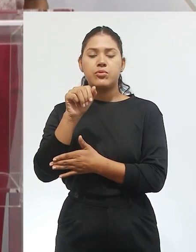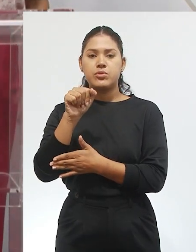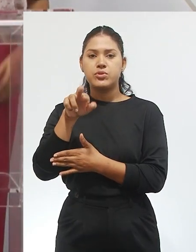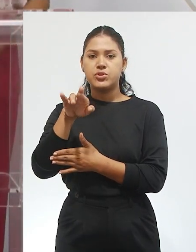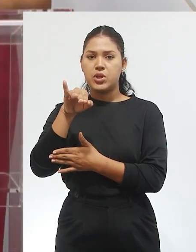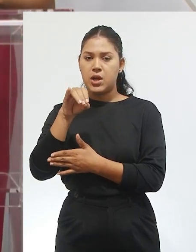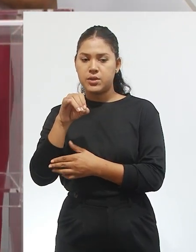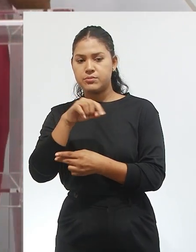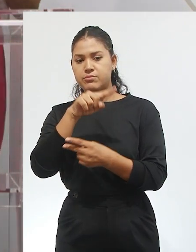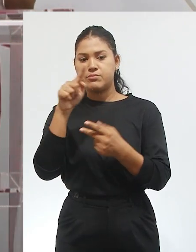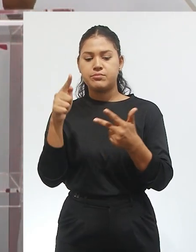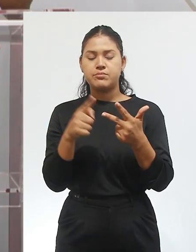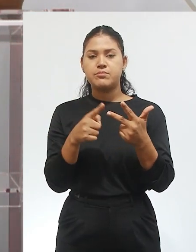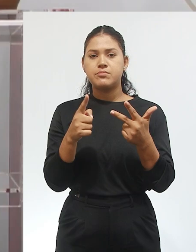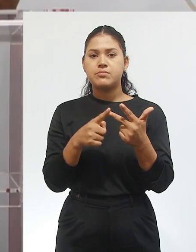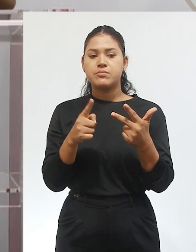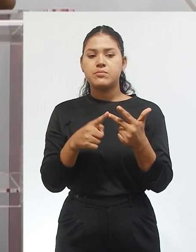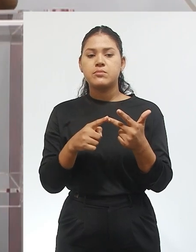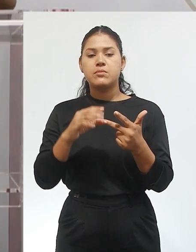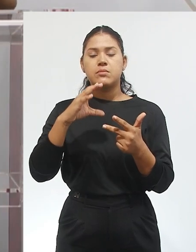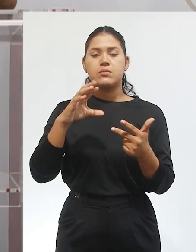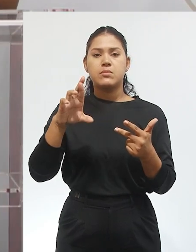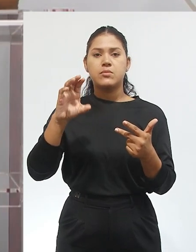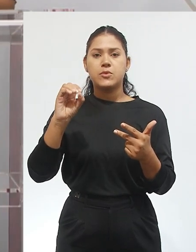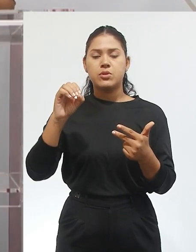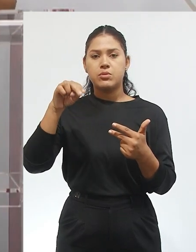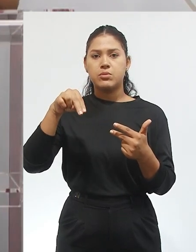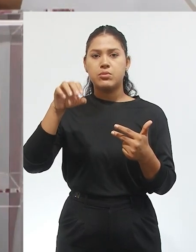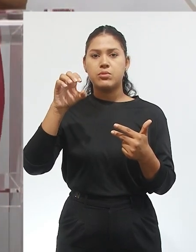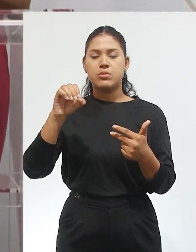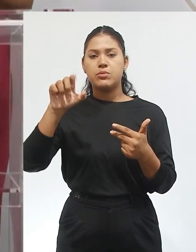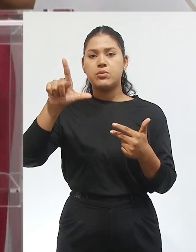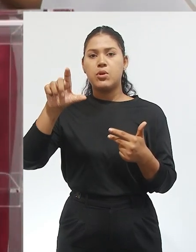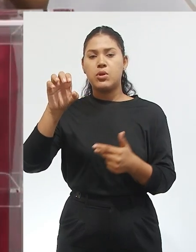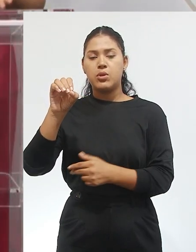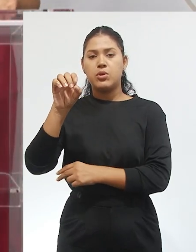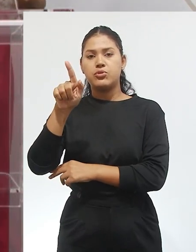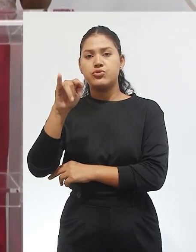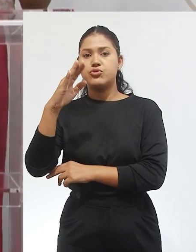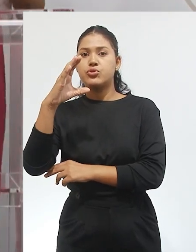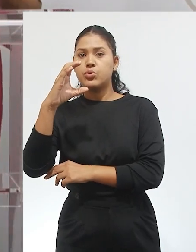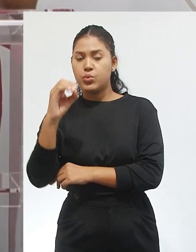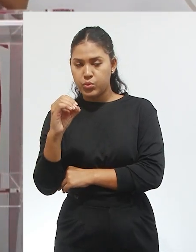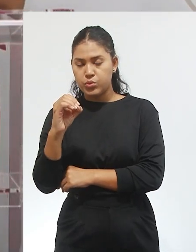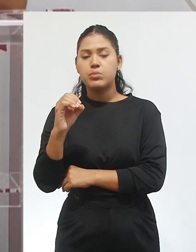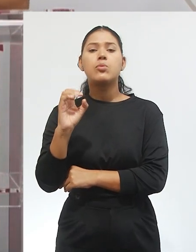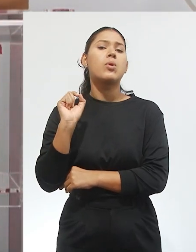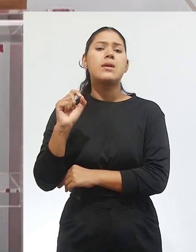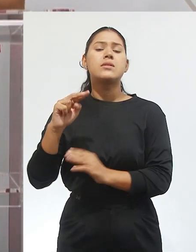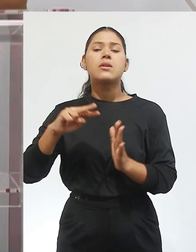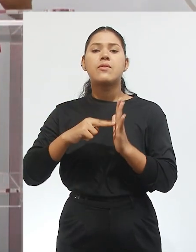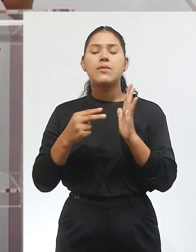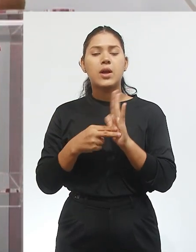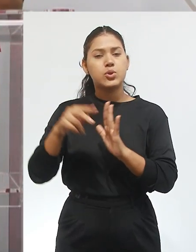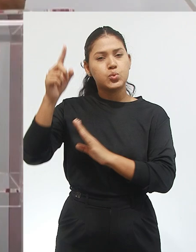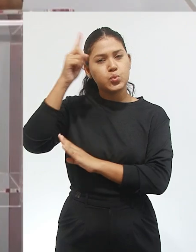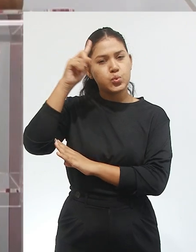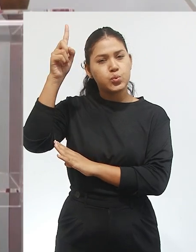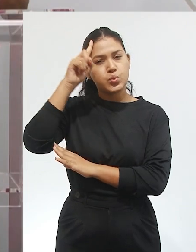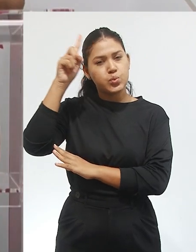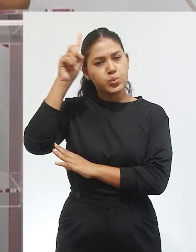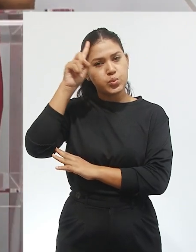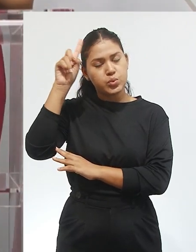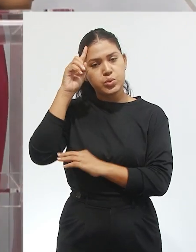o cronológico. Por que seria cronológico? Porque ele deve ser registrado dia a dia, ou